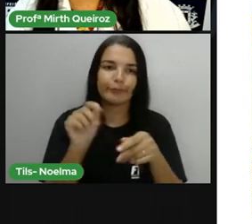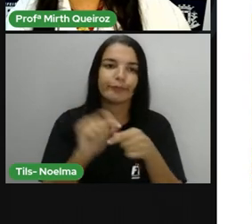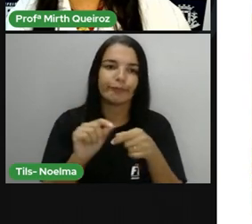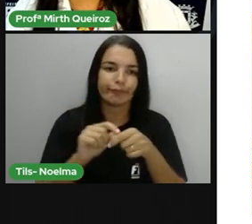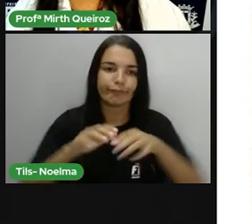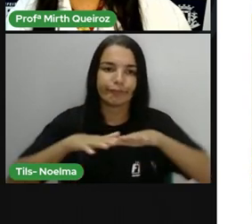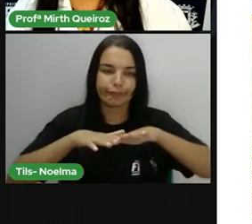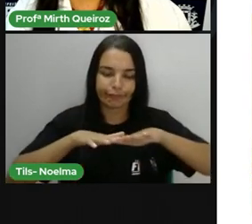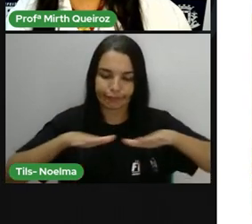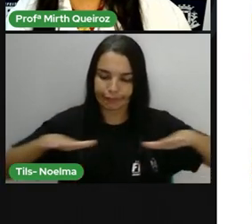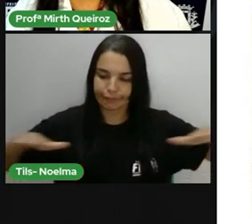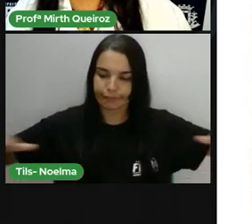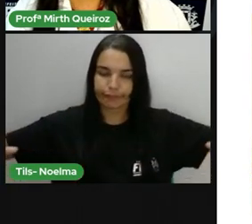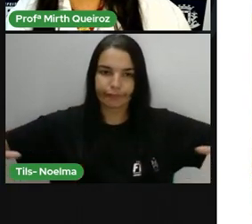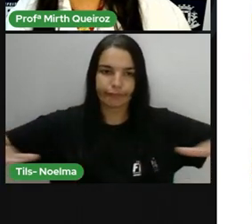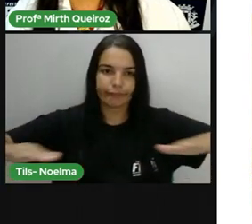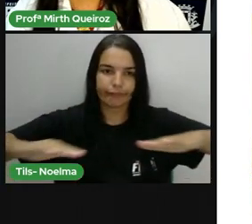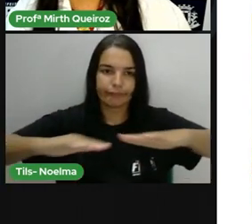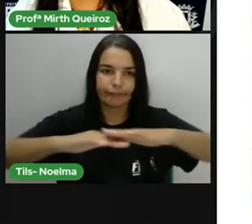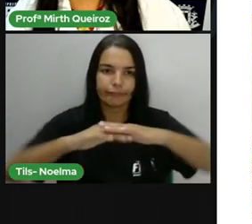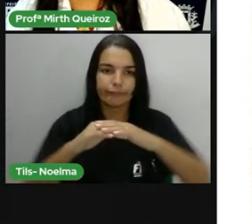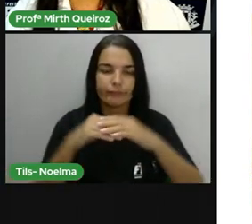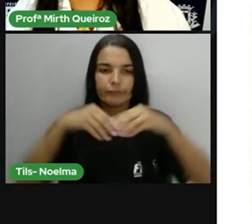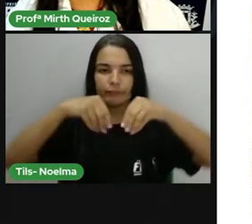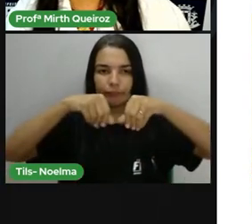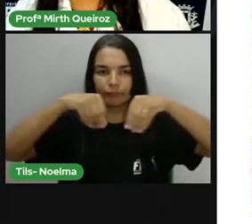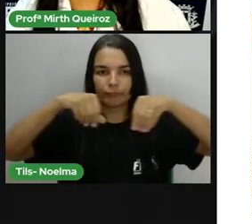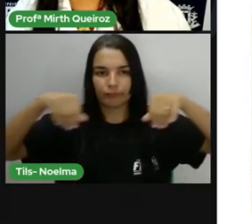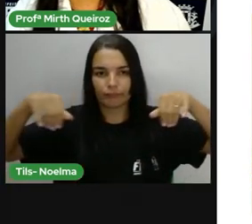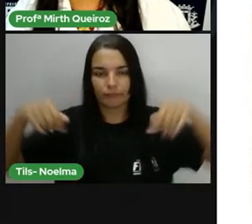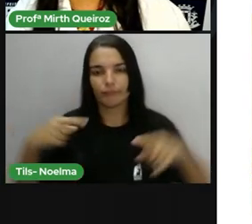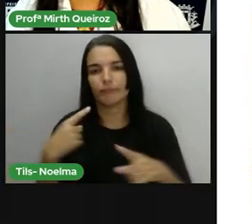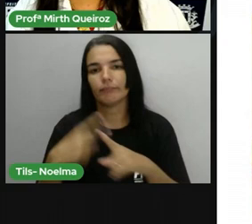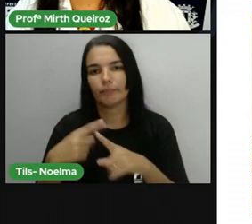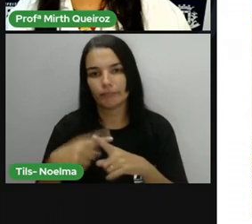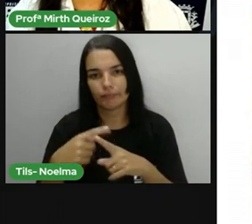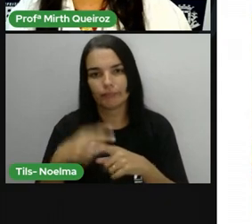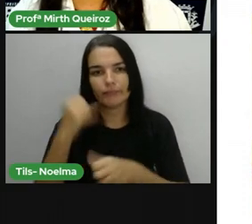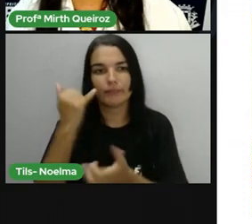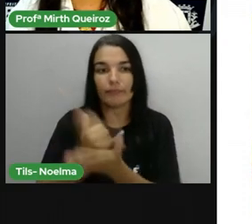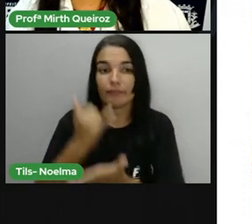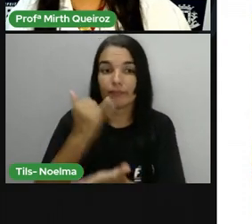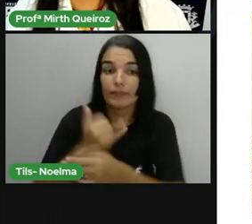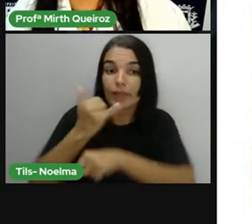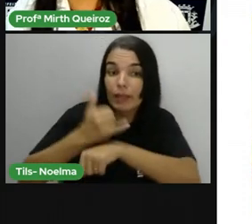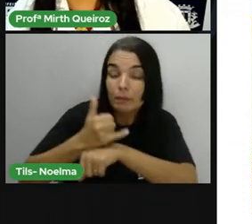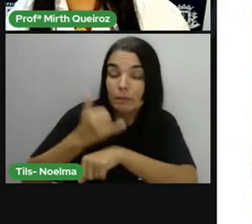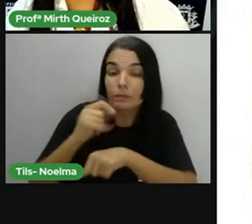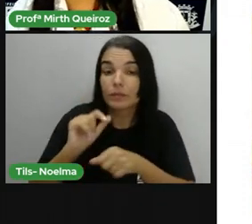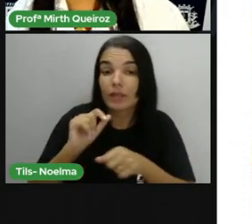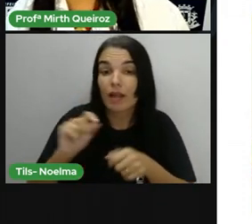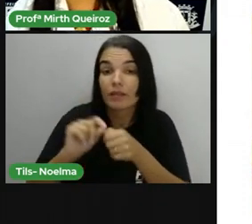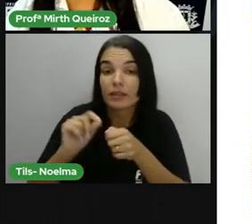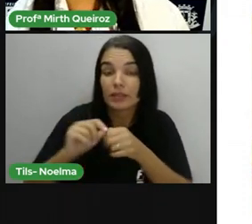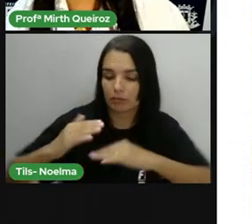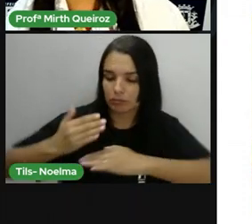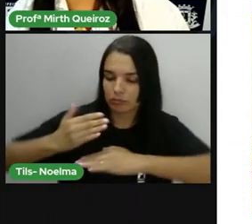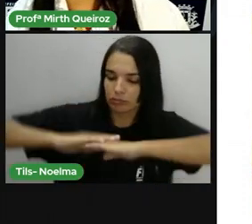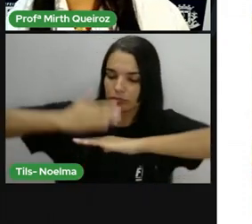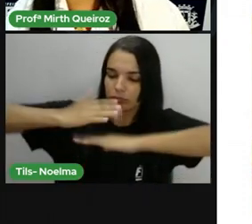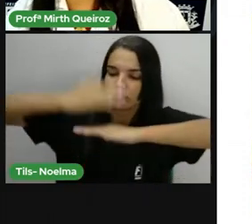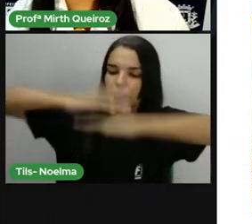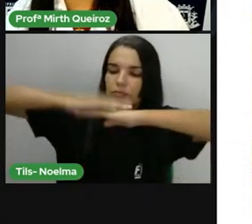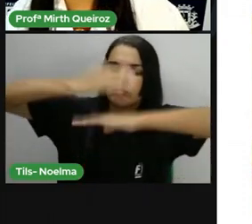da degradação é a retirada de grandes quantidades de barro para a fabricação de tijolos, lançamentos de